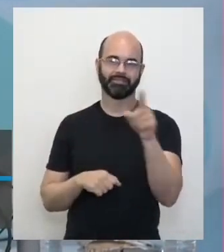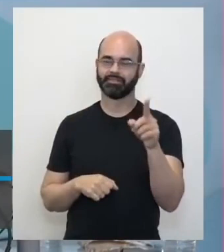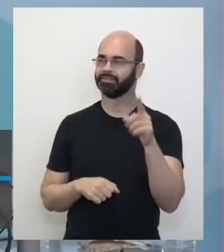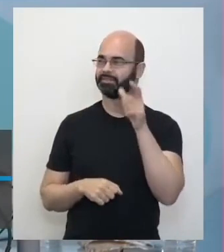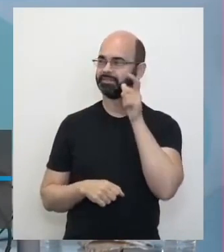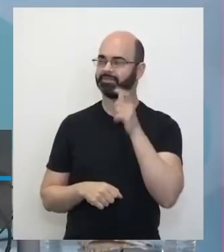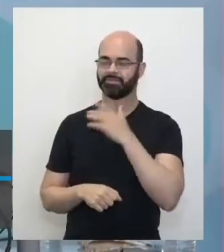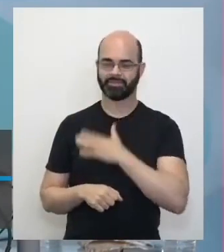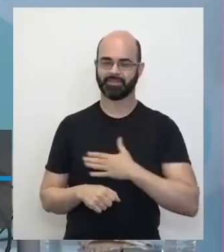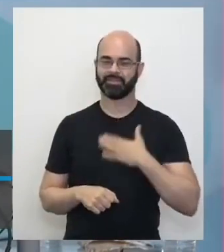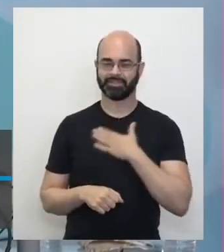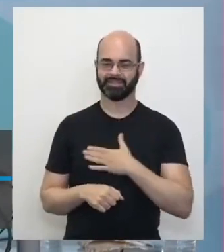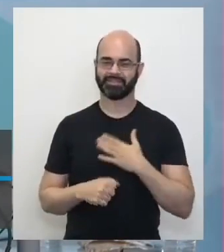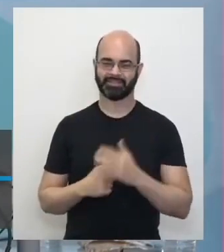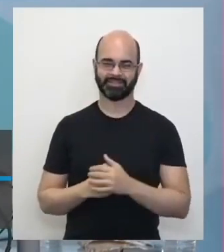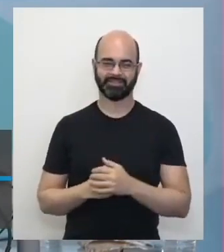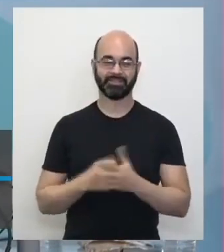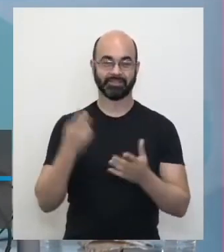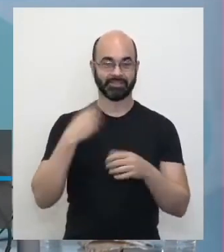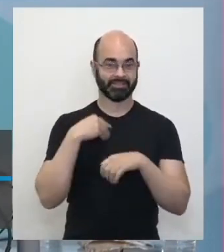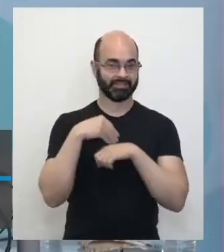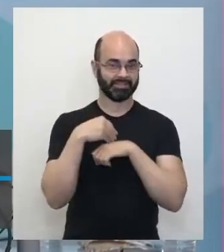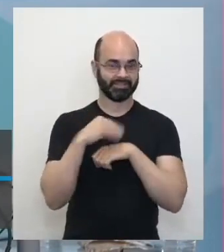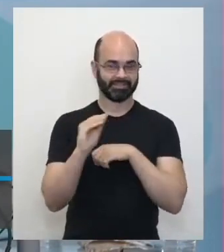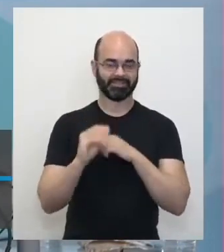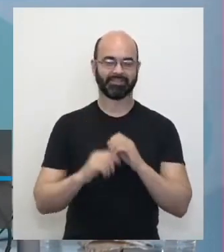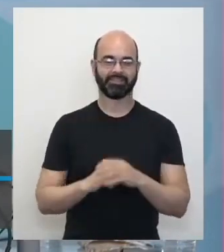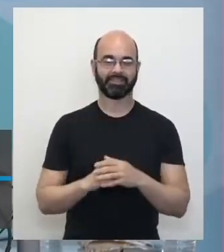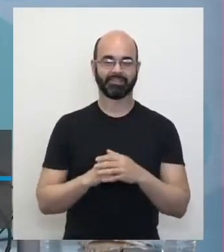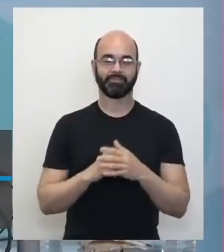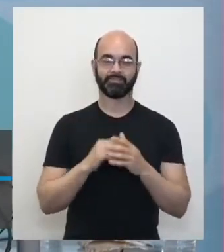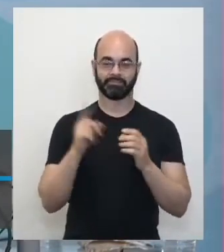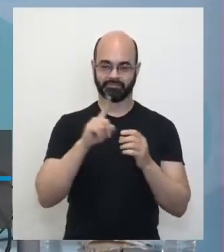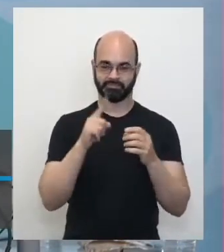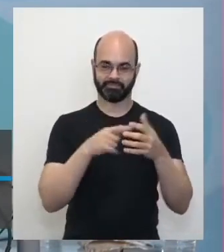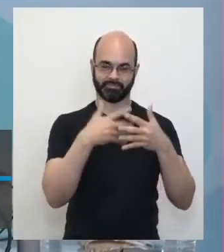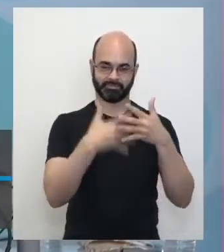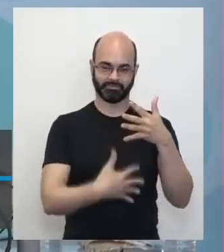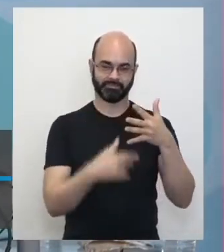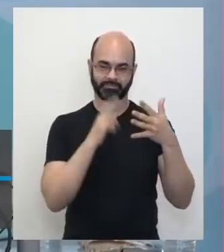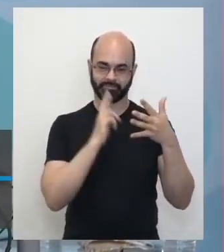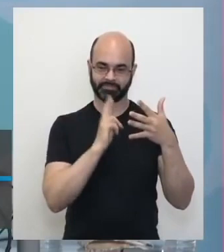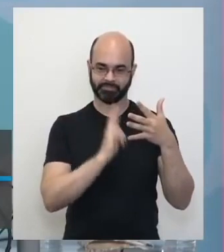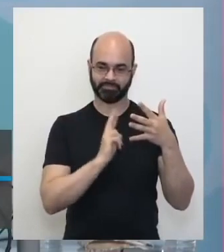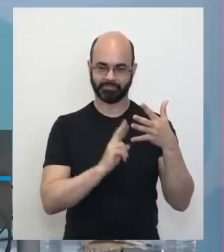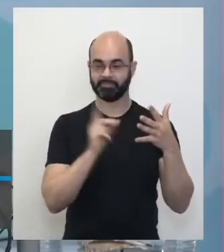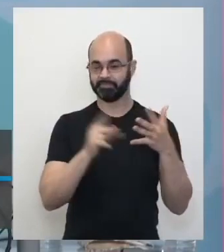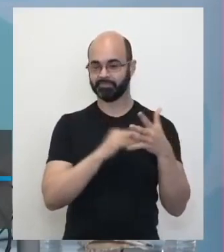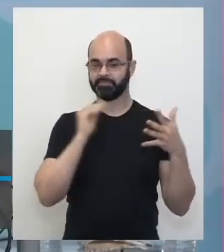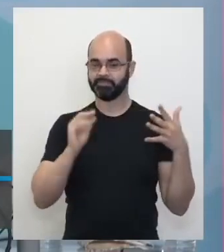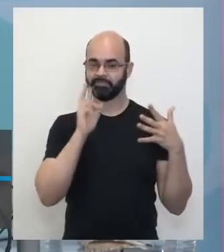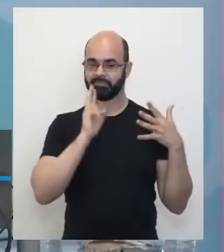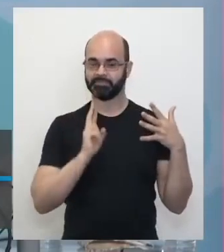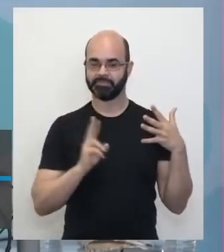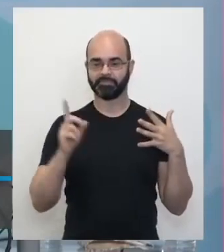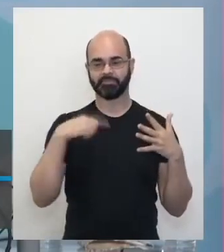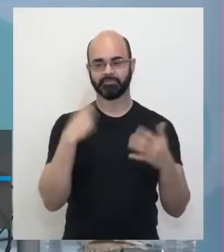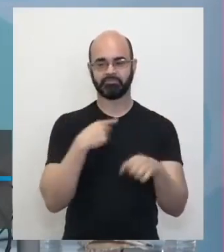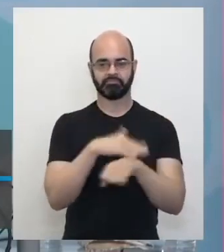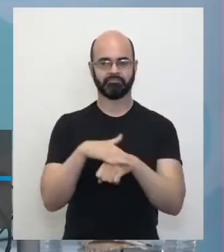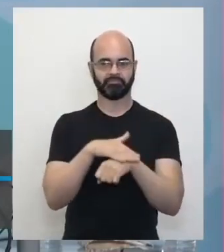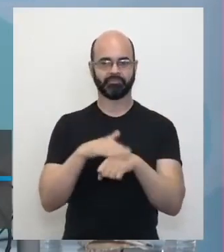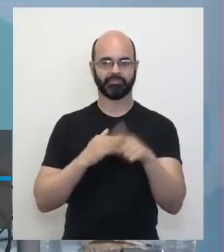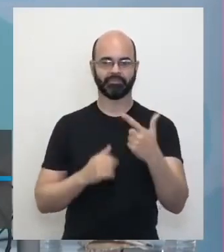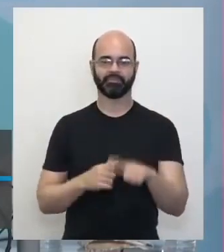Bom, na sequência, então, para vocês aí, eu vou colocar as respostas e vamos comentar um pouquinho sobre essa questão. Então,